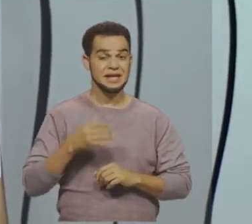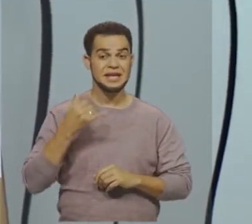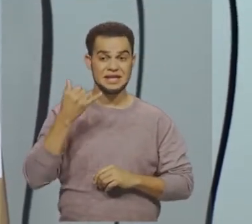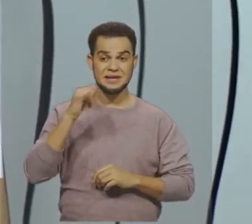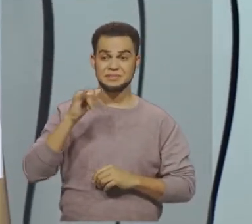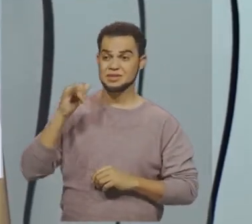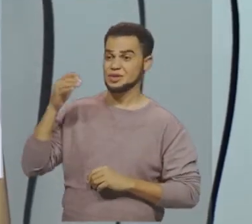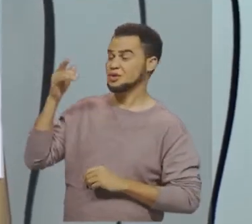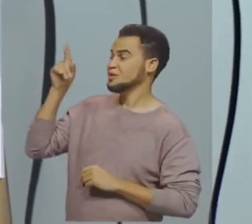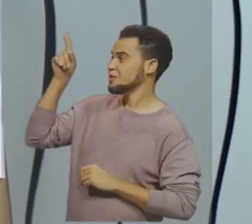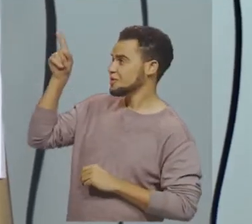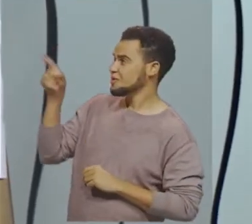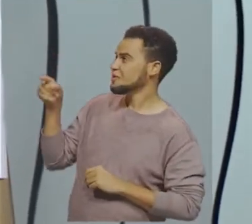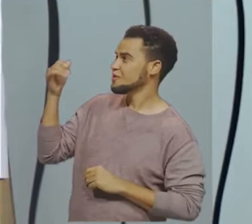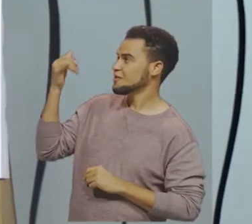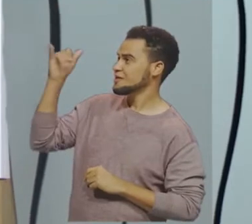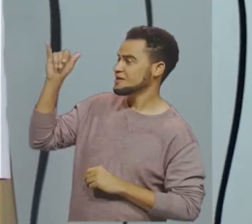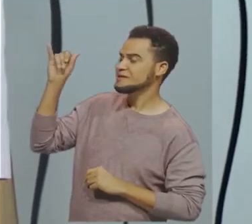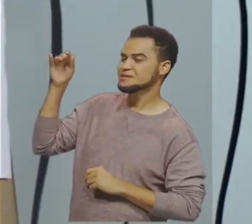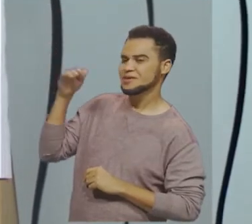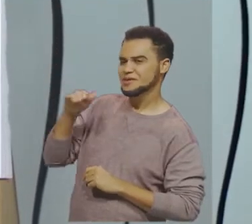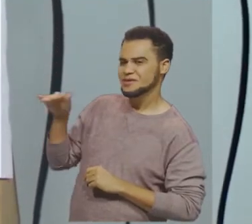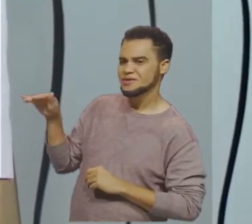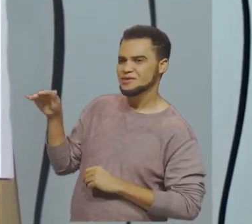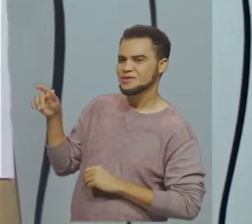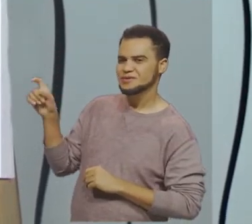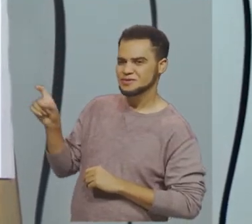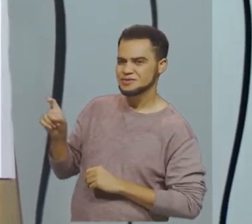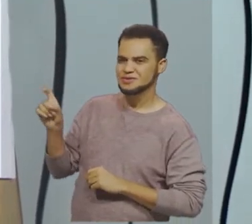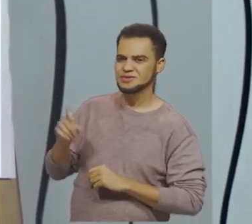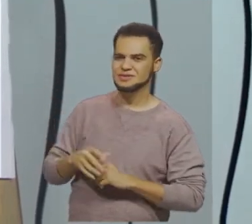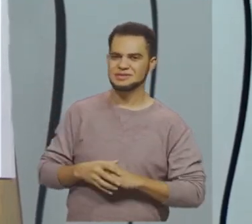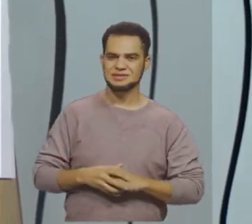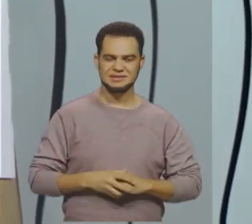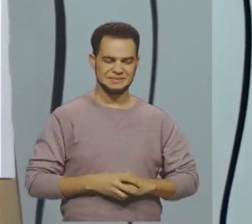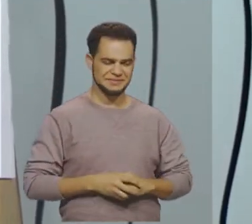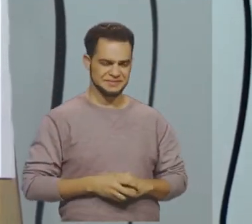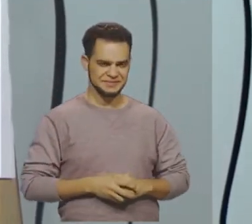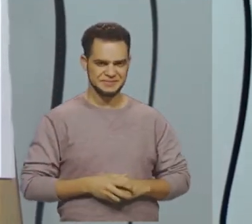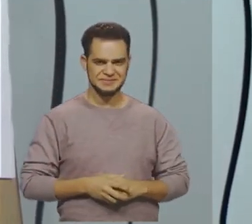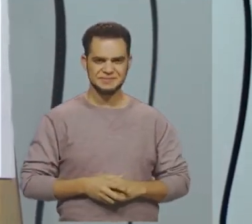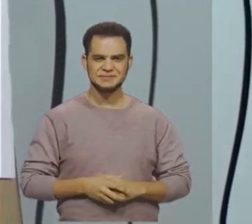eixo da ordenada, que a gente chama de y.